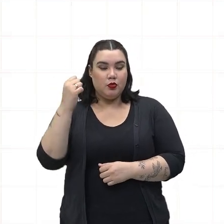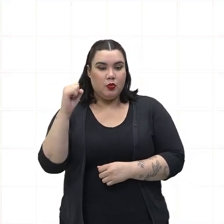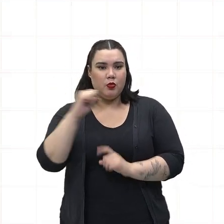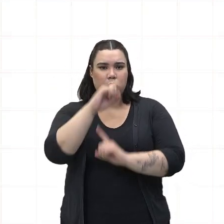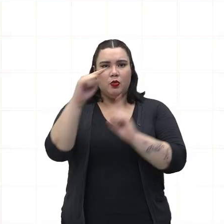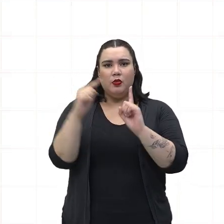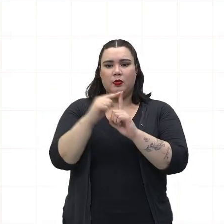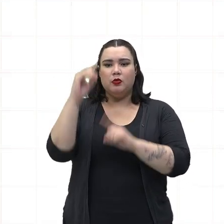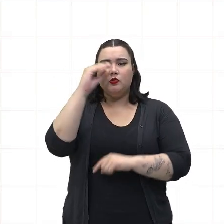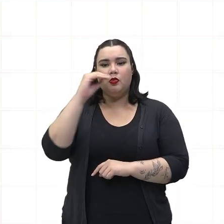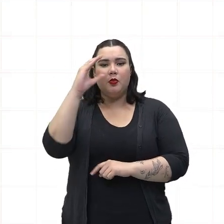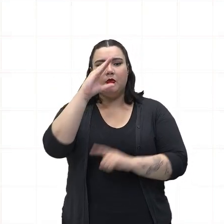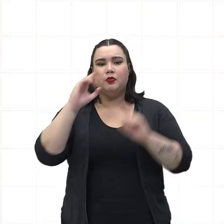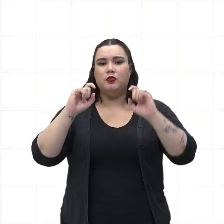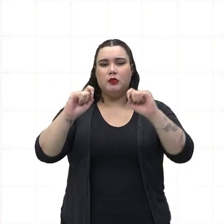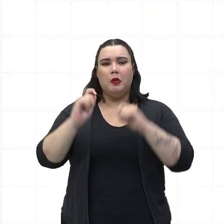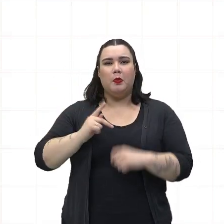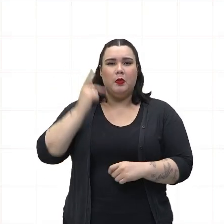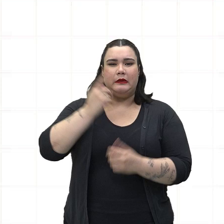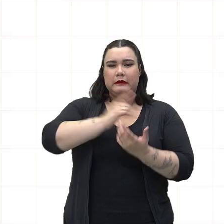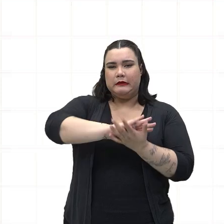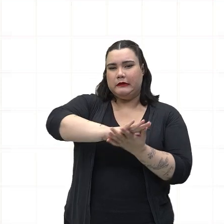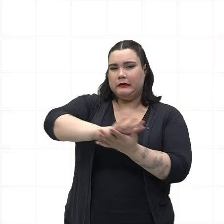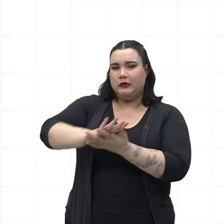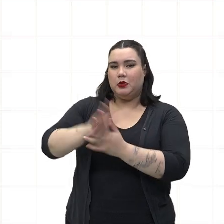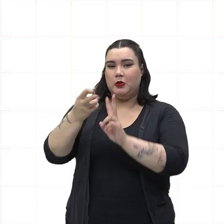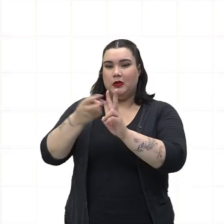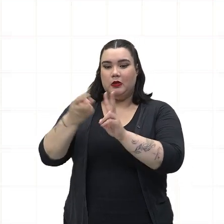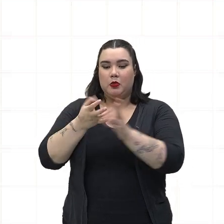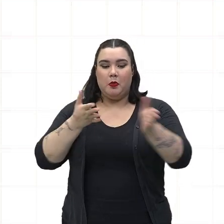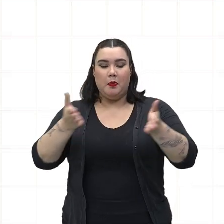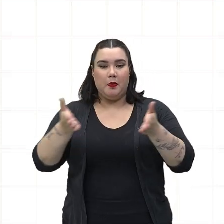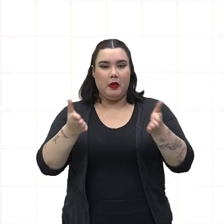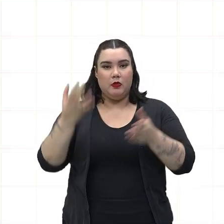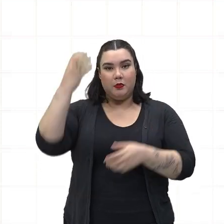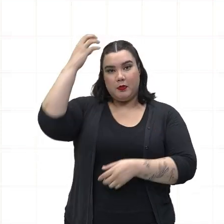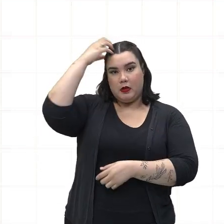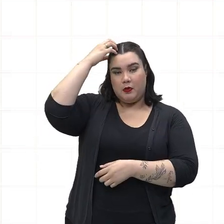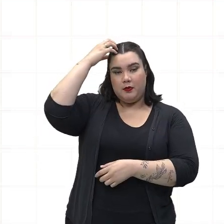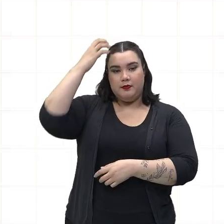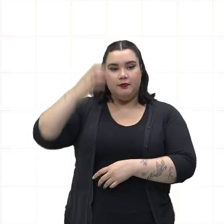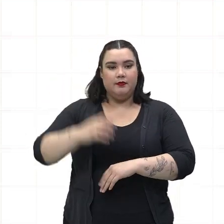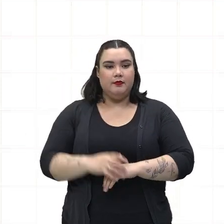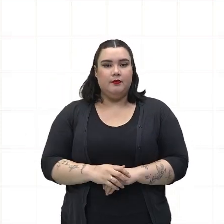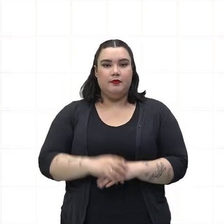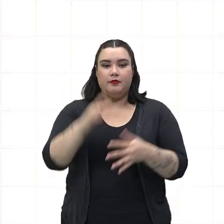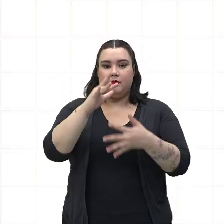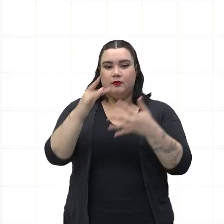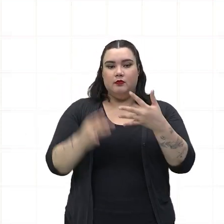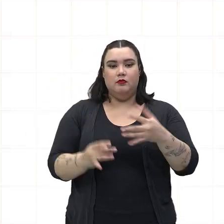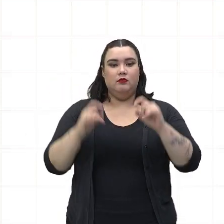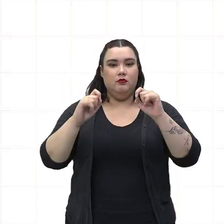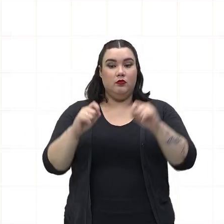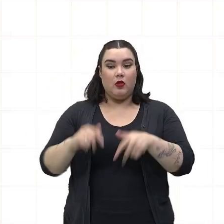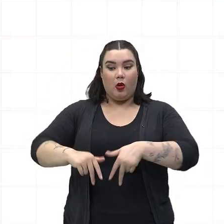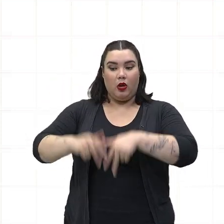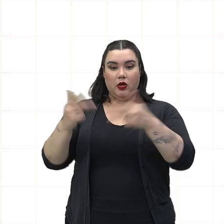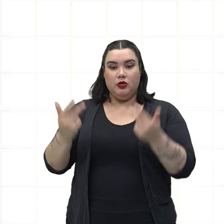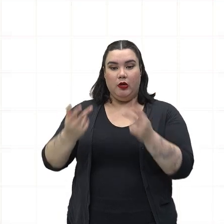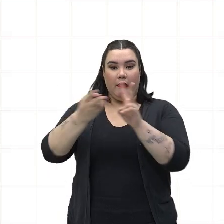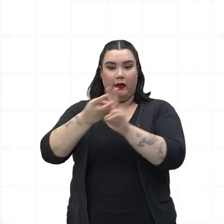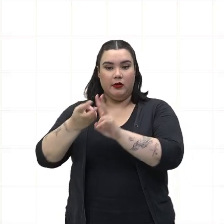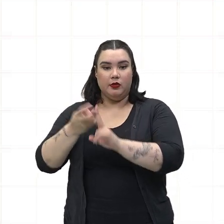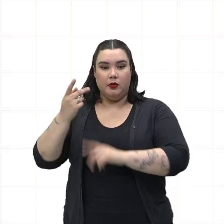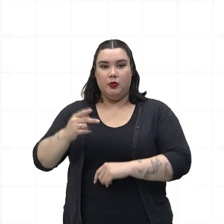de conhecimento, política de extermínio do indígena durante o Império. Detalhamento, as